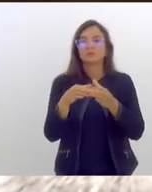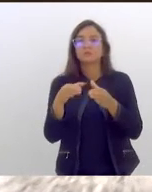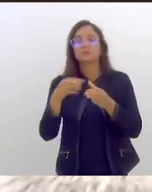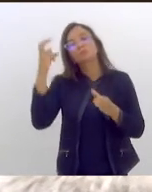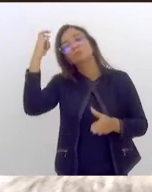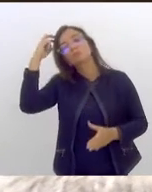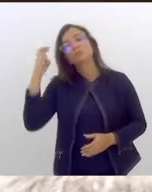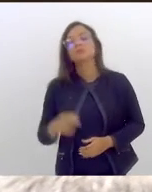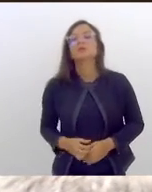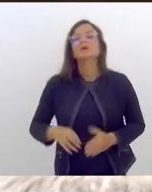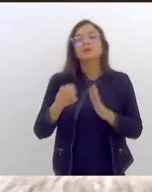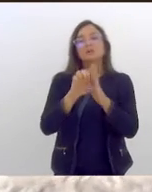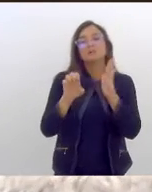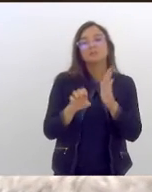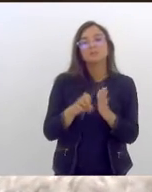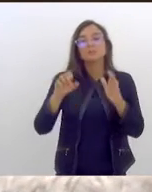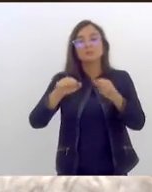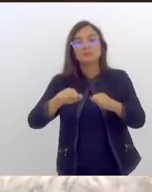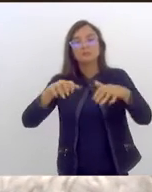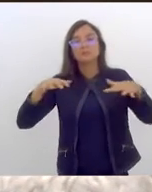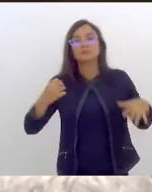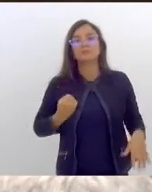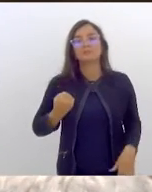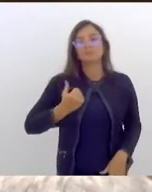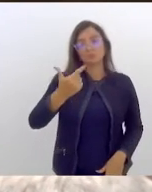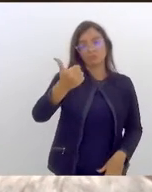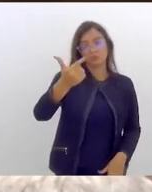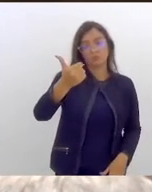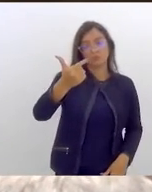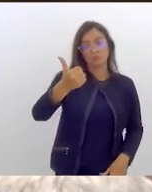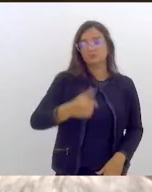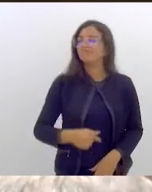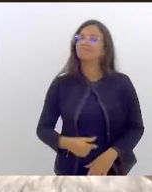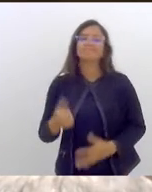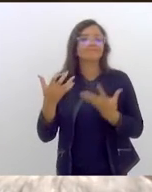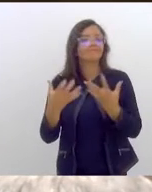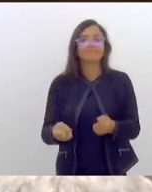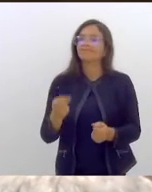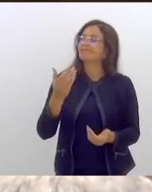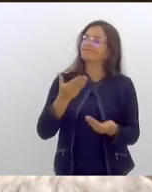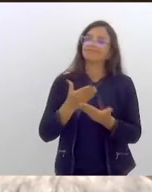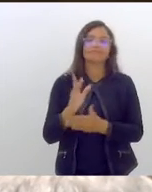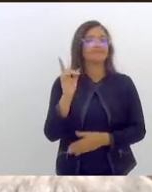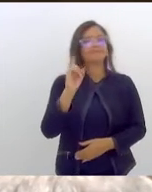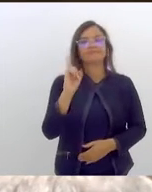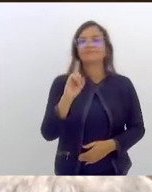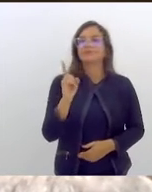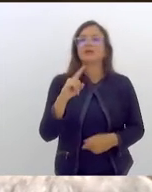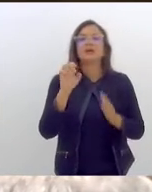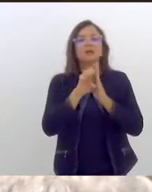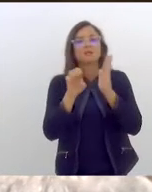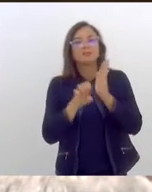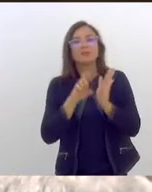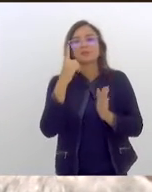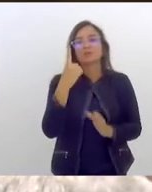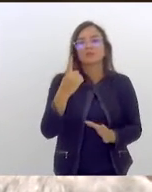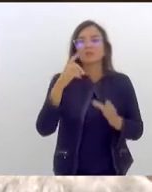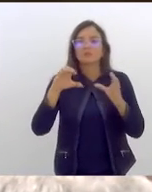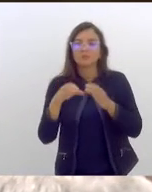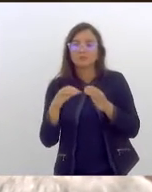emenda de plenário número 12 rejeitada pela aprovação da emenda 1 da comissão de